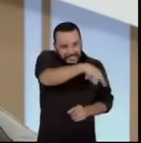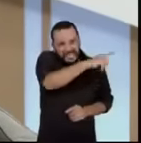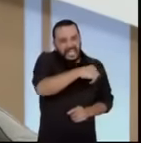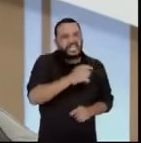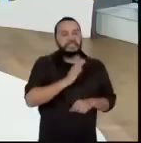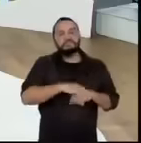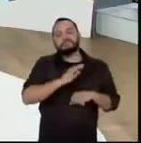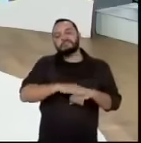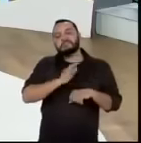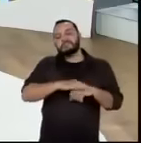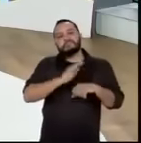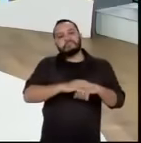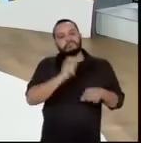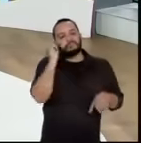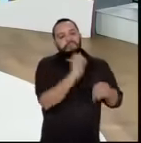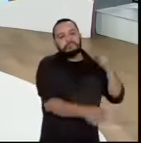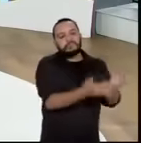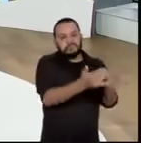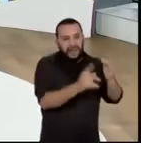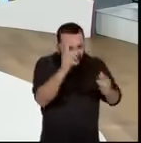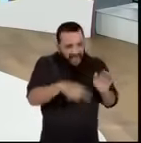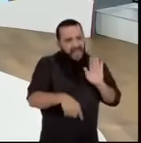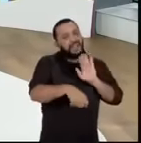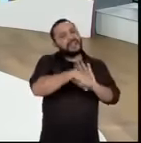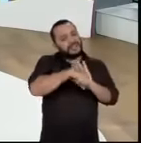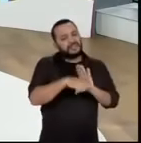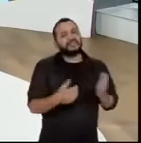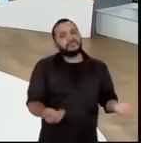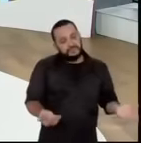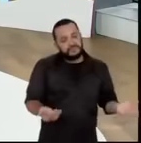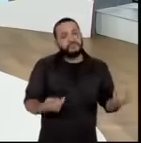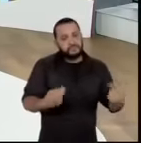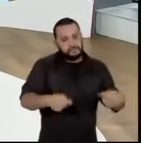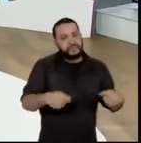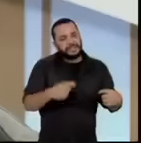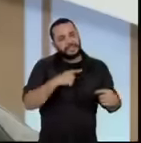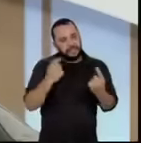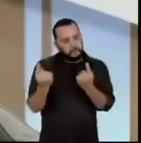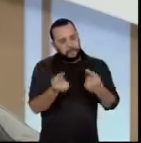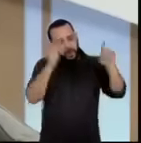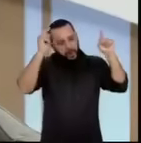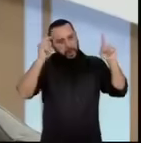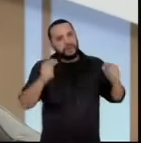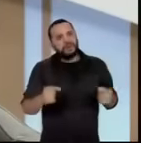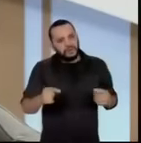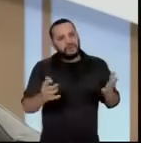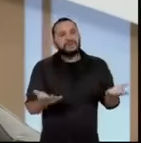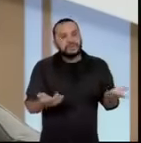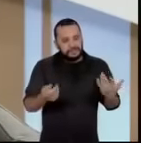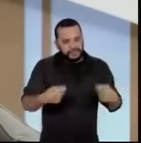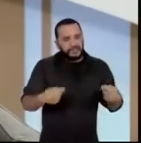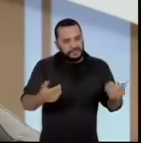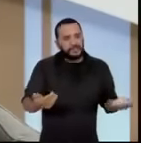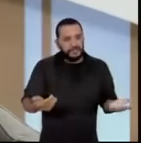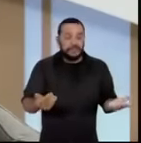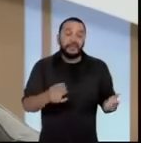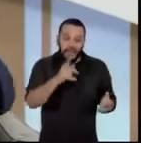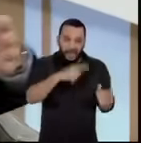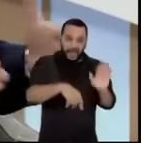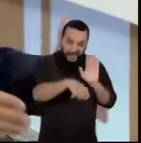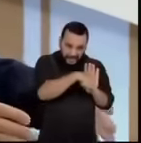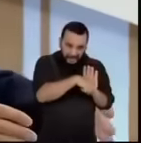propósito, etc., é uma atividade criminosa a ser combatida. Além daquilo que foi resultado de atividade